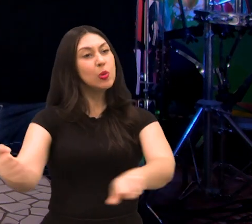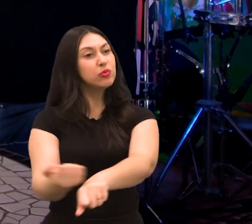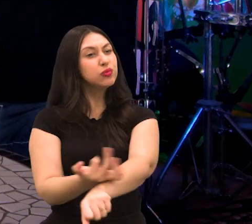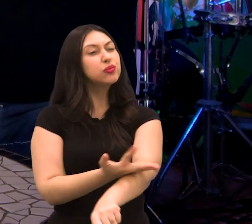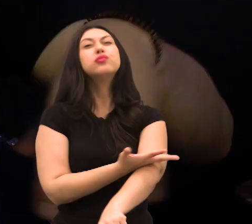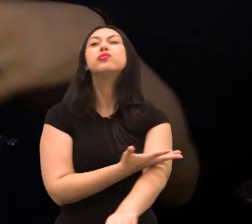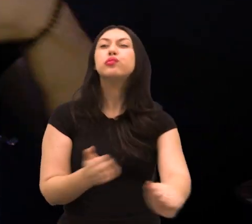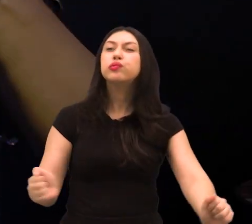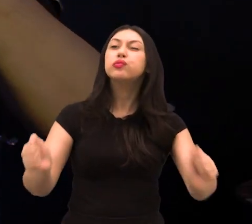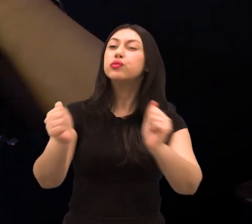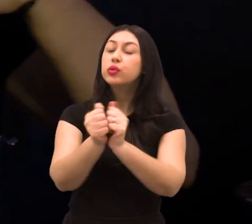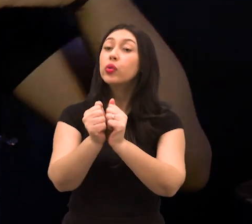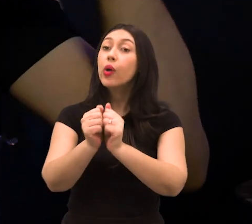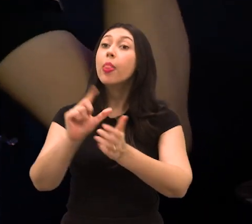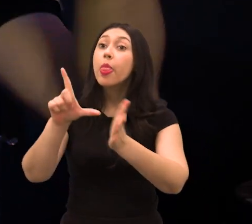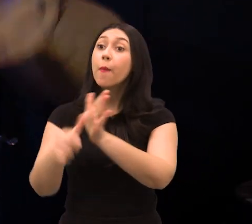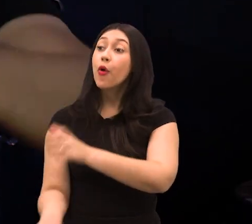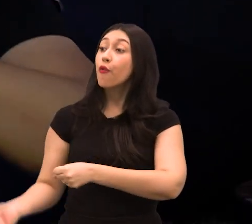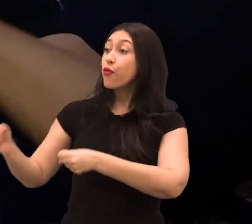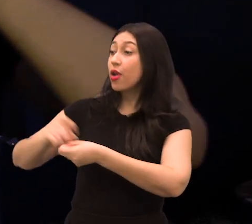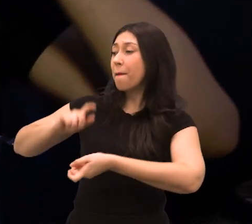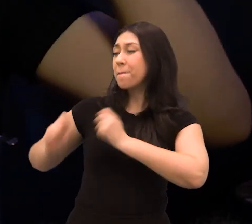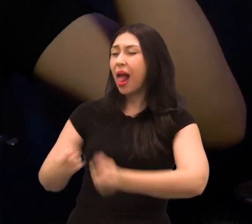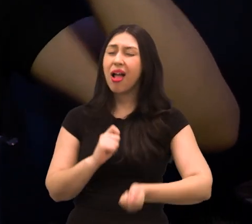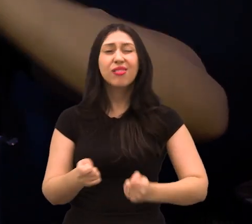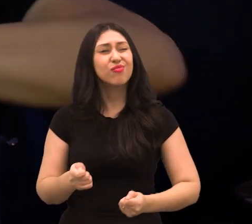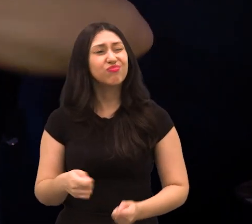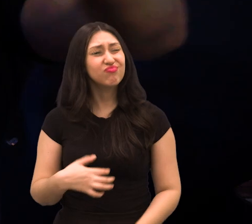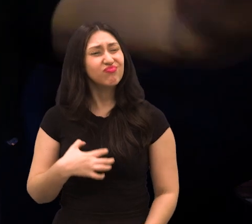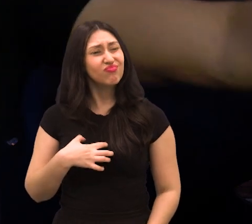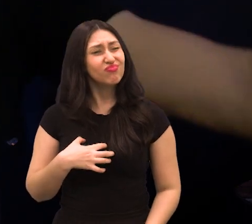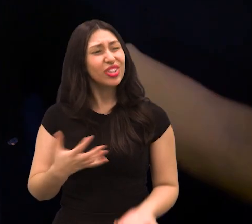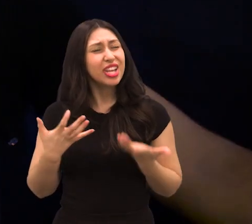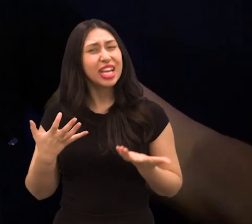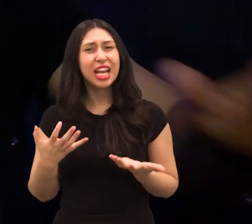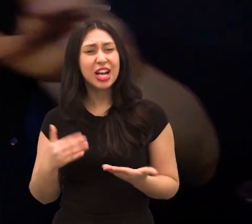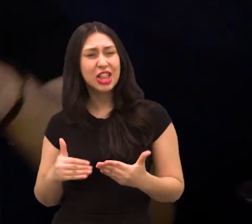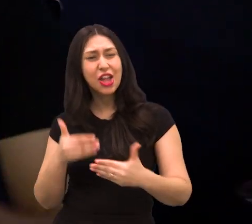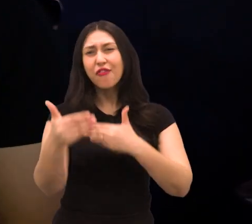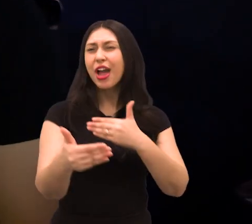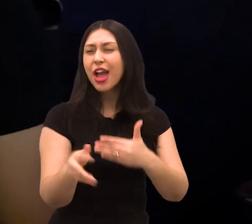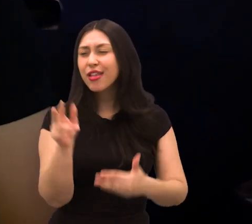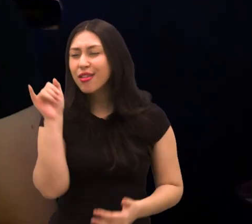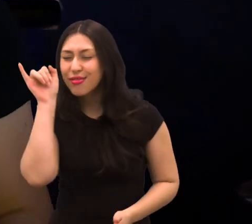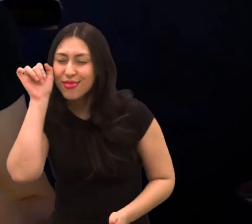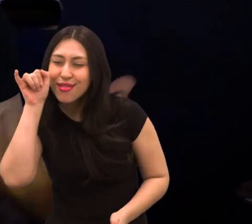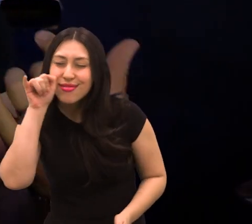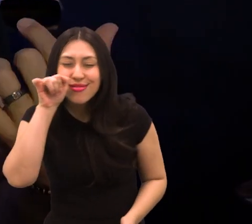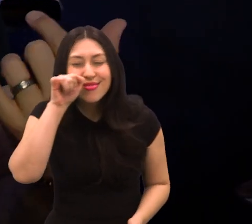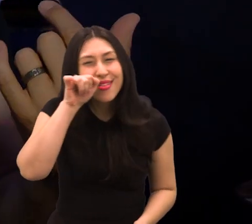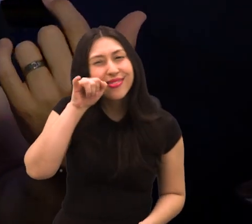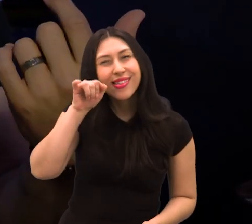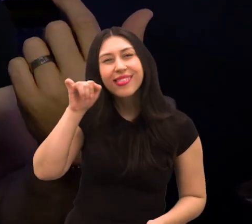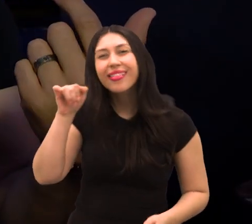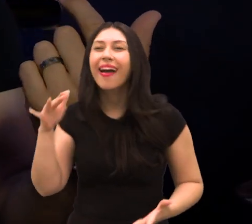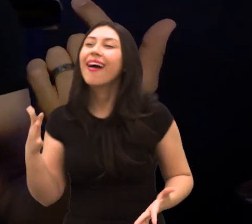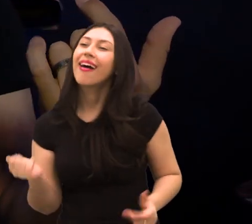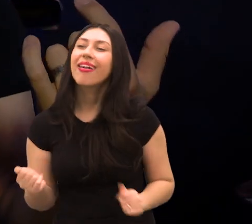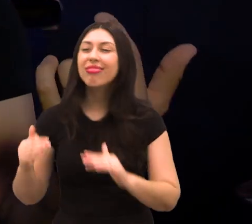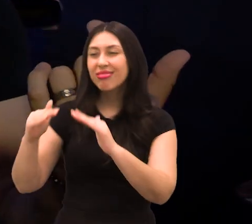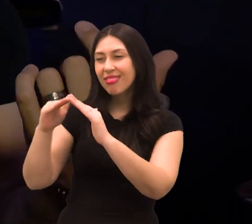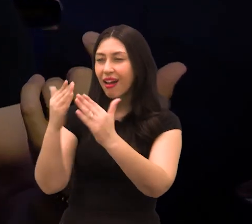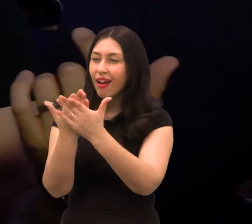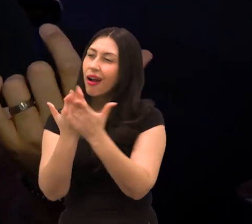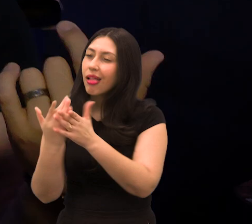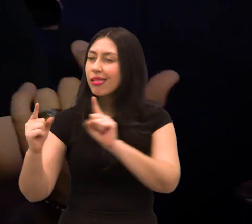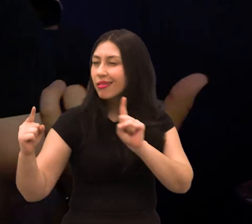turma cantava junto, a linha de frente era mais legal, comunicação, as gatinhas ali na frente. Claro. Aí eu te pego na escola e